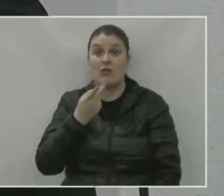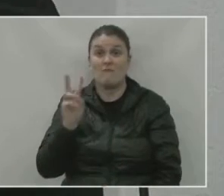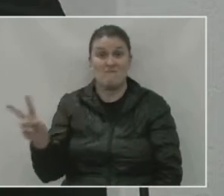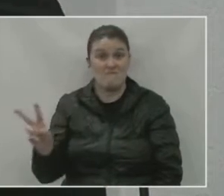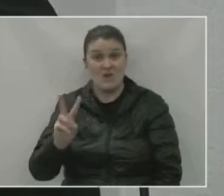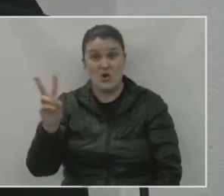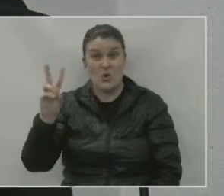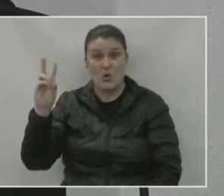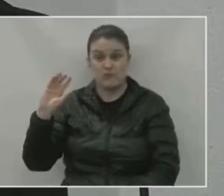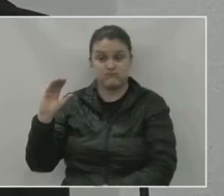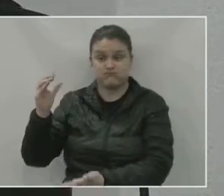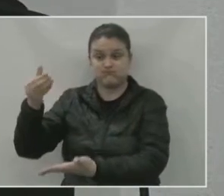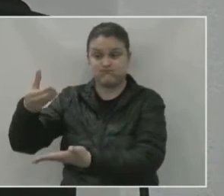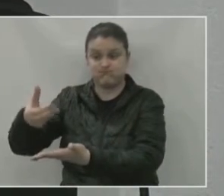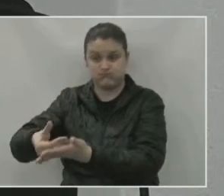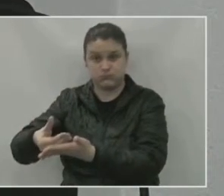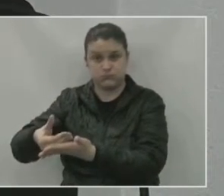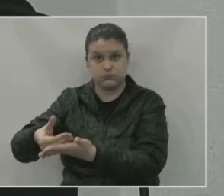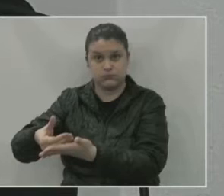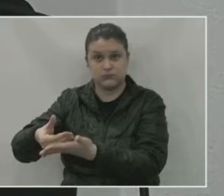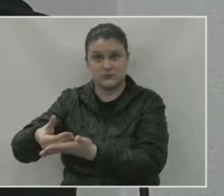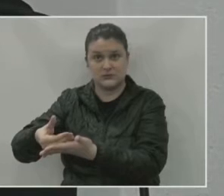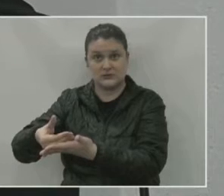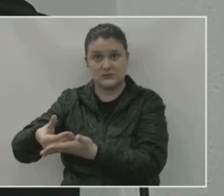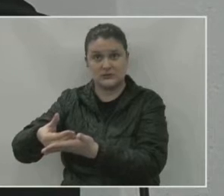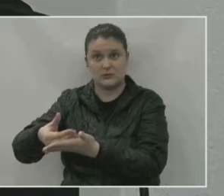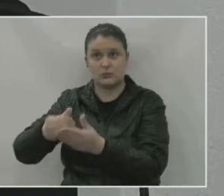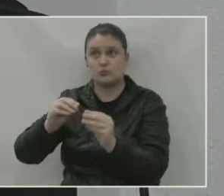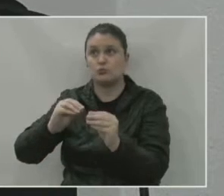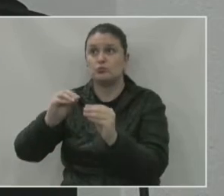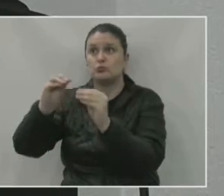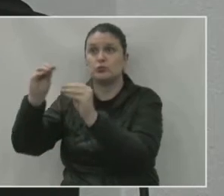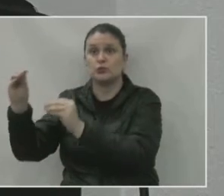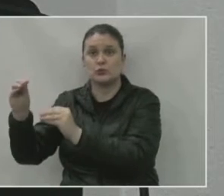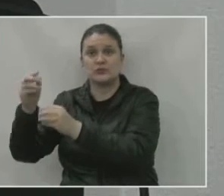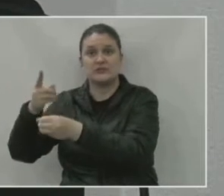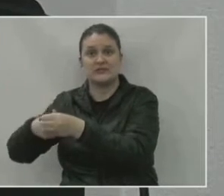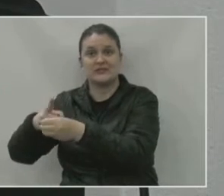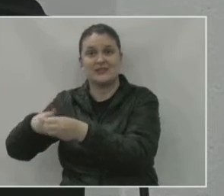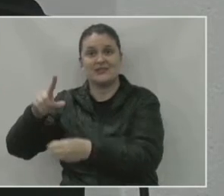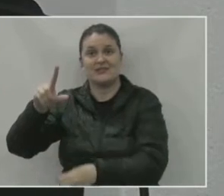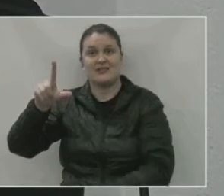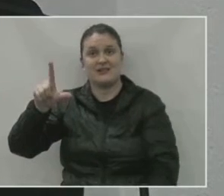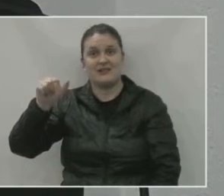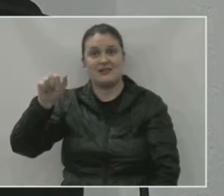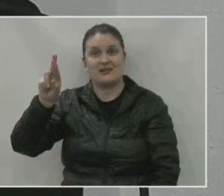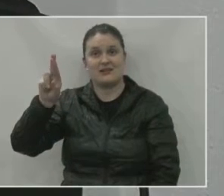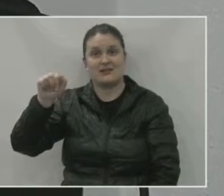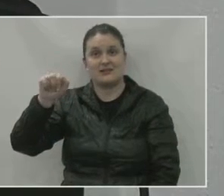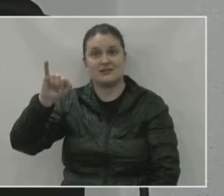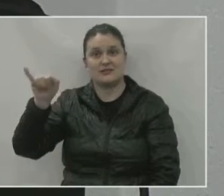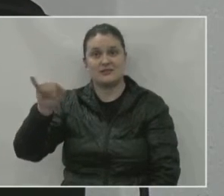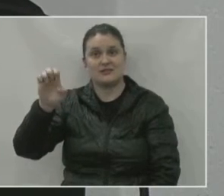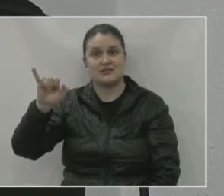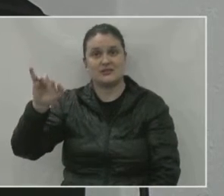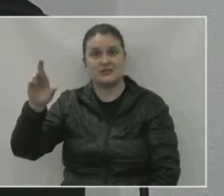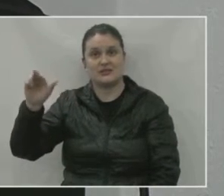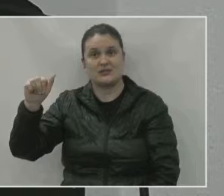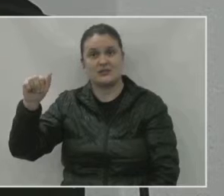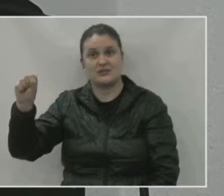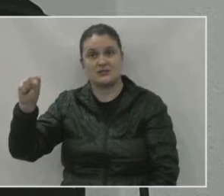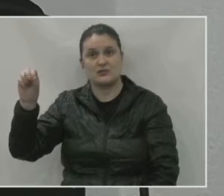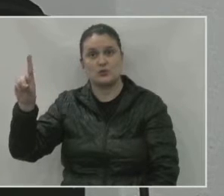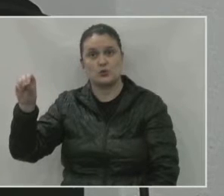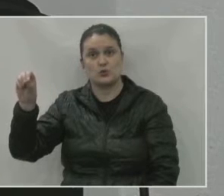estava destinado aqui para a União da Vitória foi realocado para Laranjeiras do Sul. Então, lá eles apresentaram